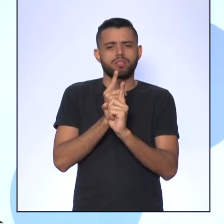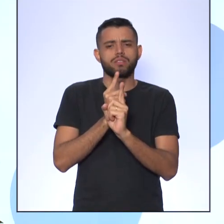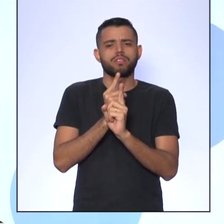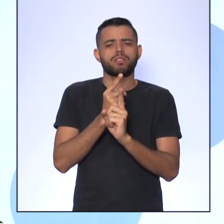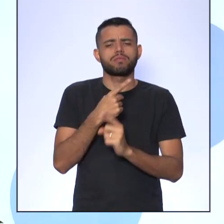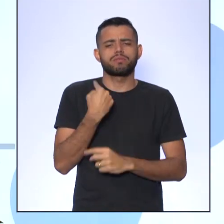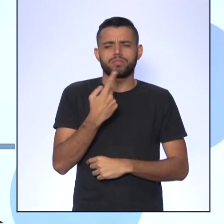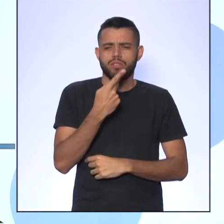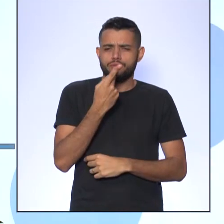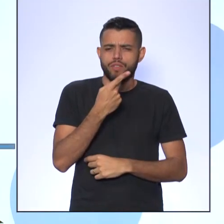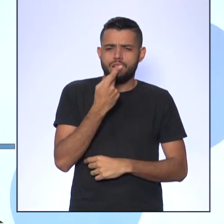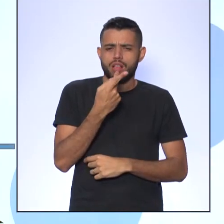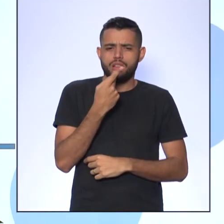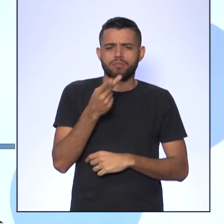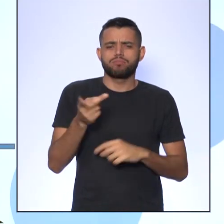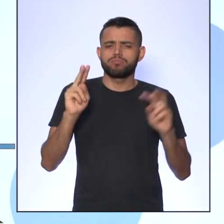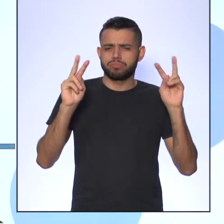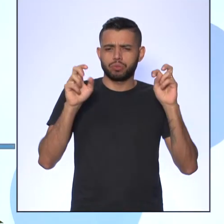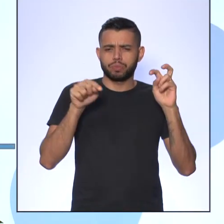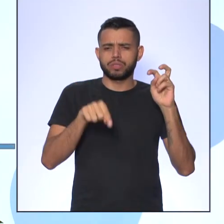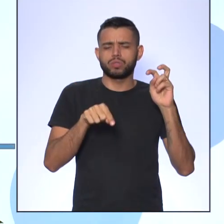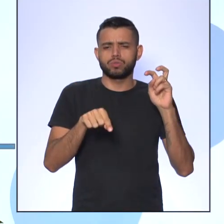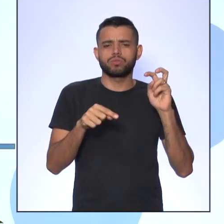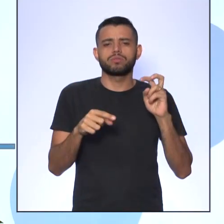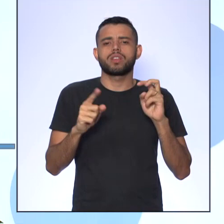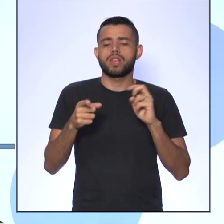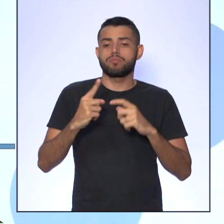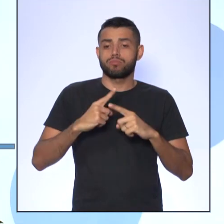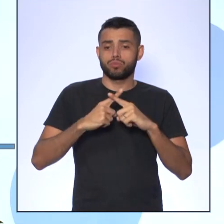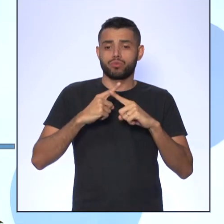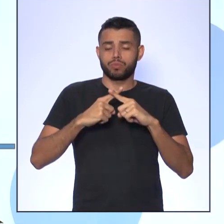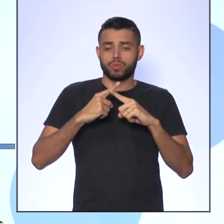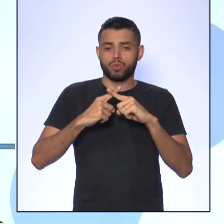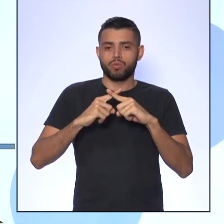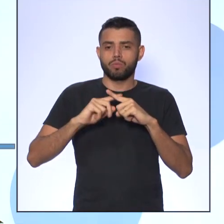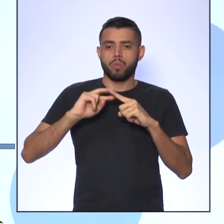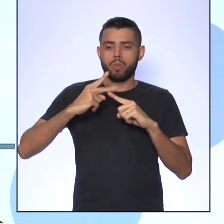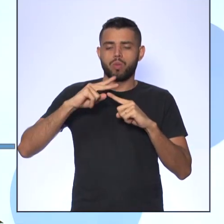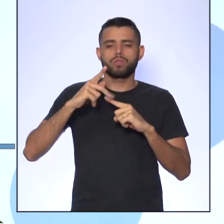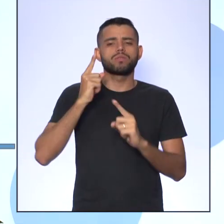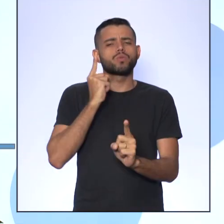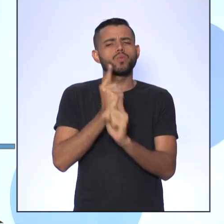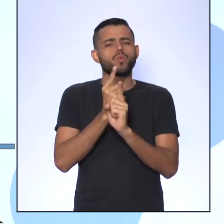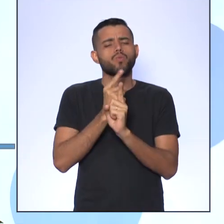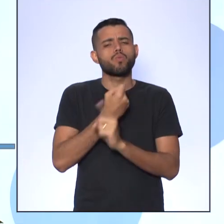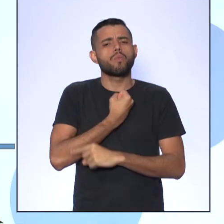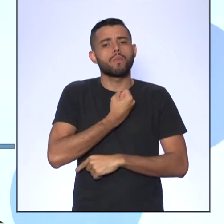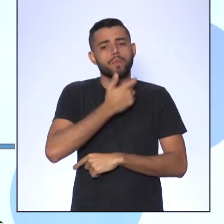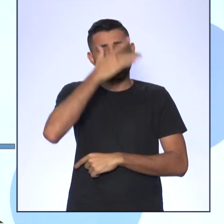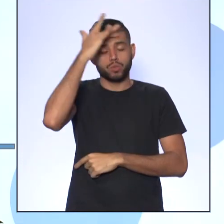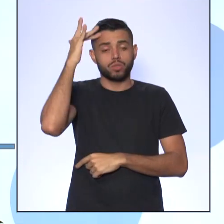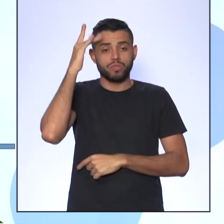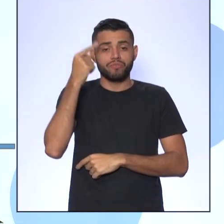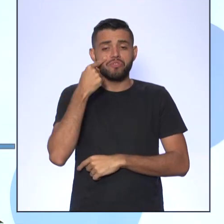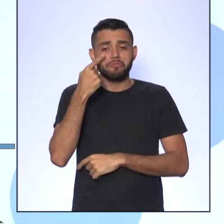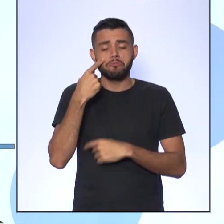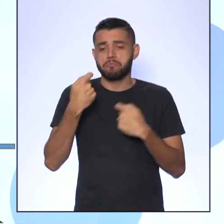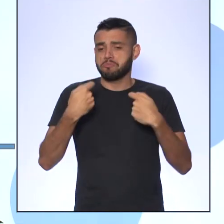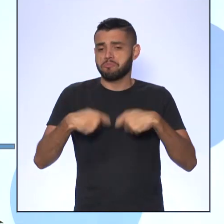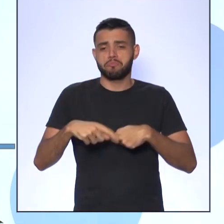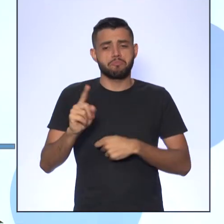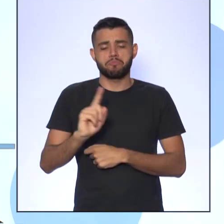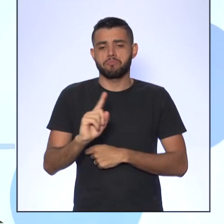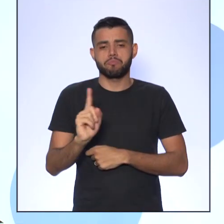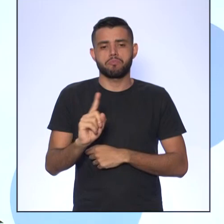sobre isso, né? Ele basicamente multiplicou, encontrou o número de pessoas e aí viu que 1.200 não era necessário. Mas vamos